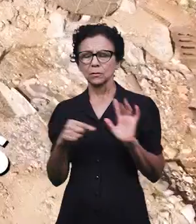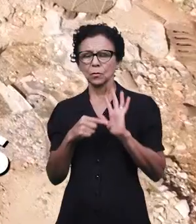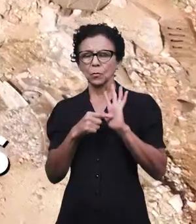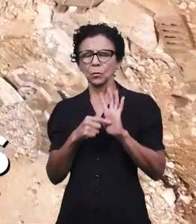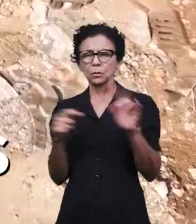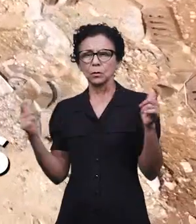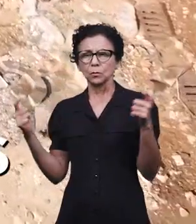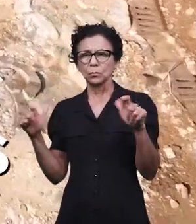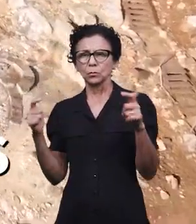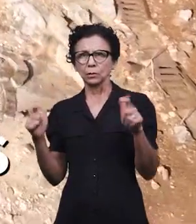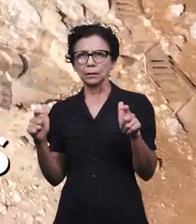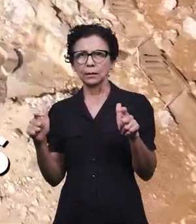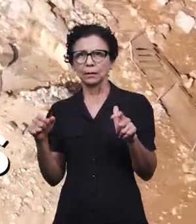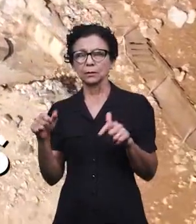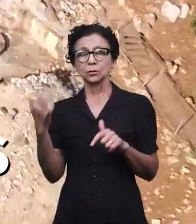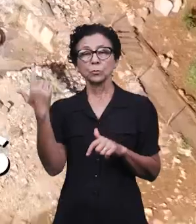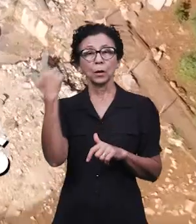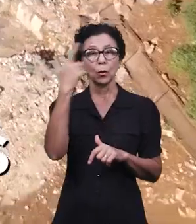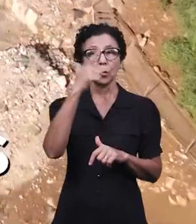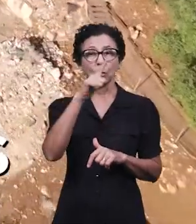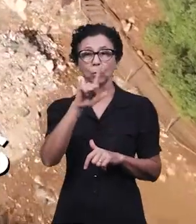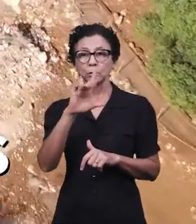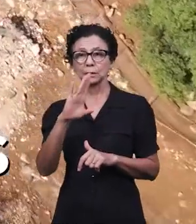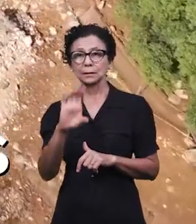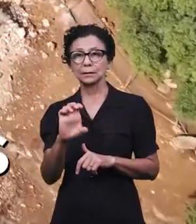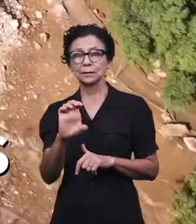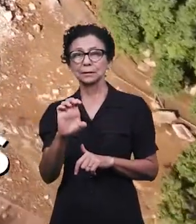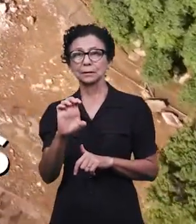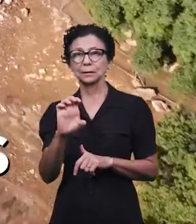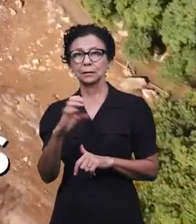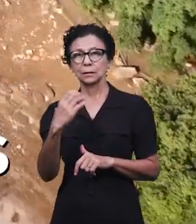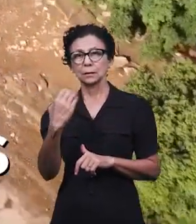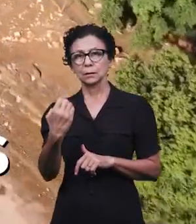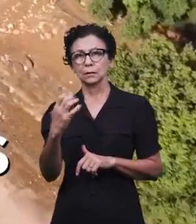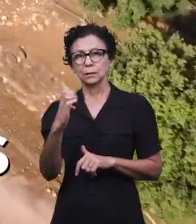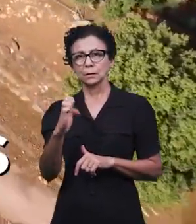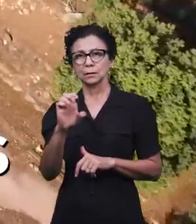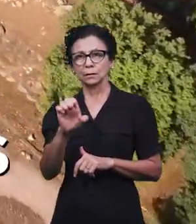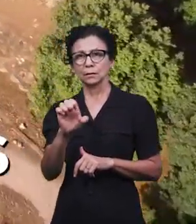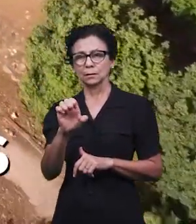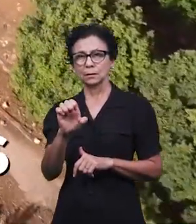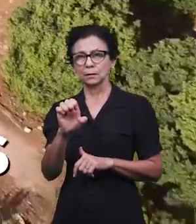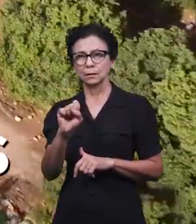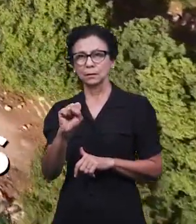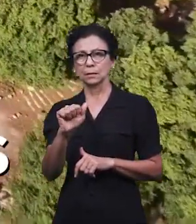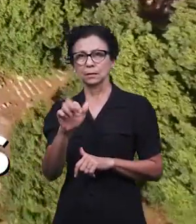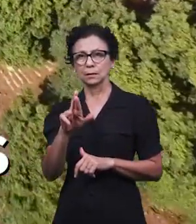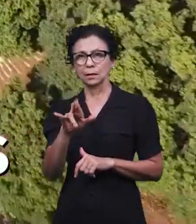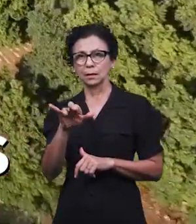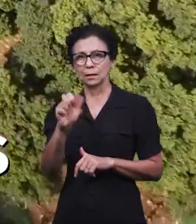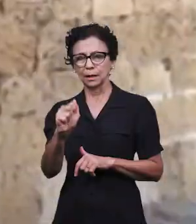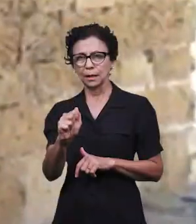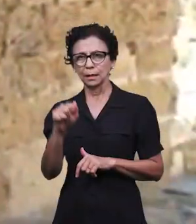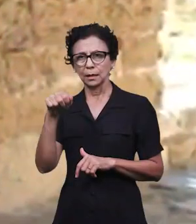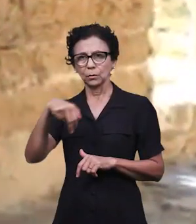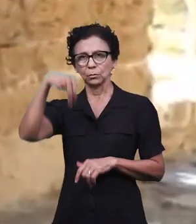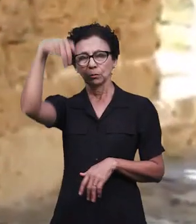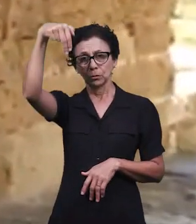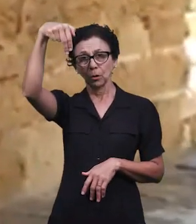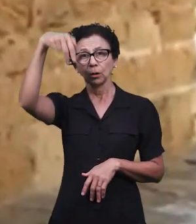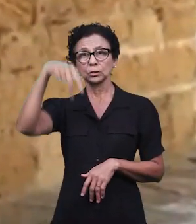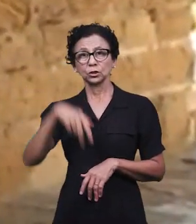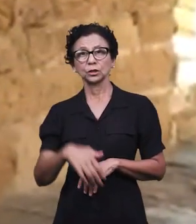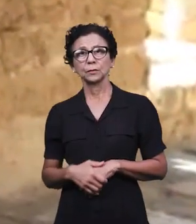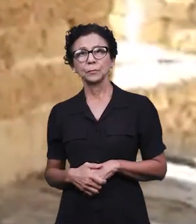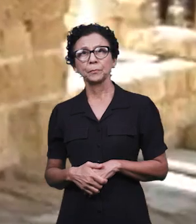né, ou politicamente, ele colocou o nome de César e colocou o nome dele também, Cesareia de Filipe. Às vezes chamado de Cesareia de